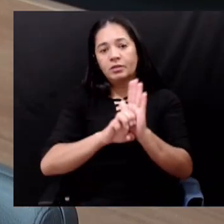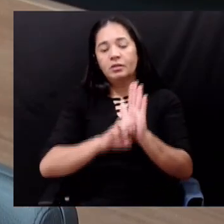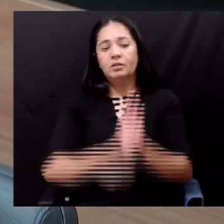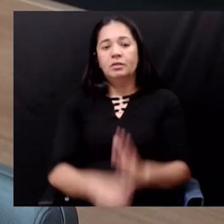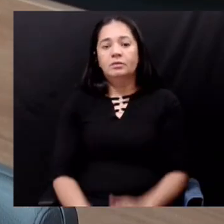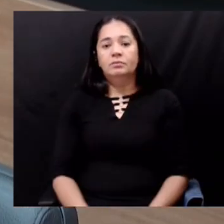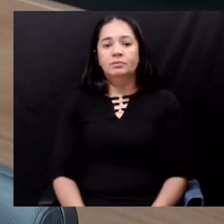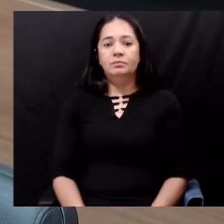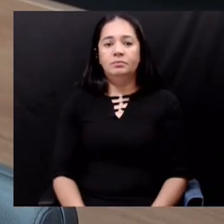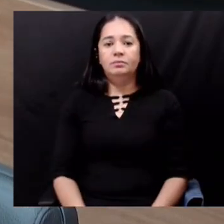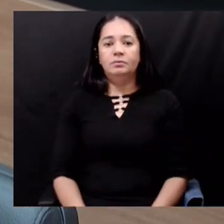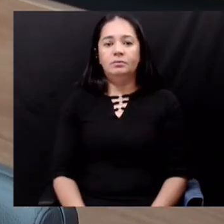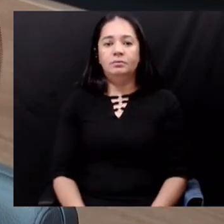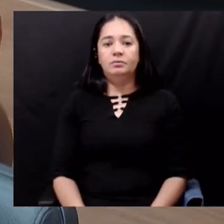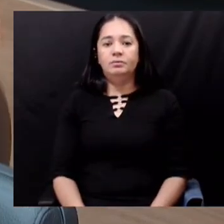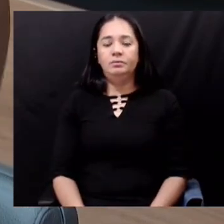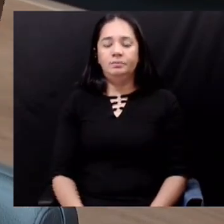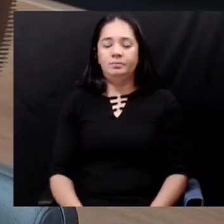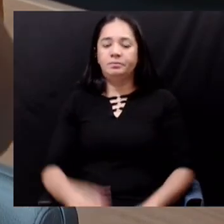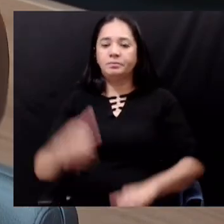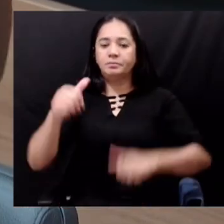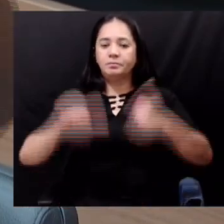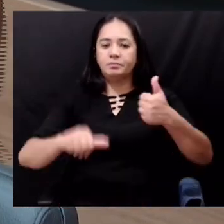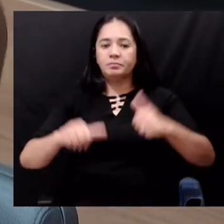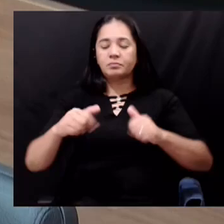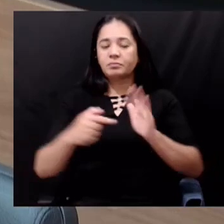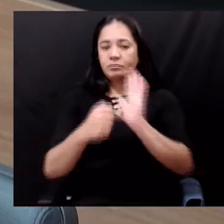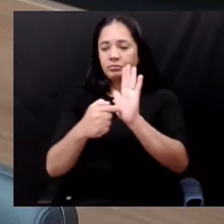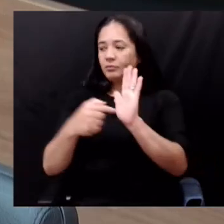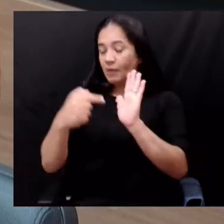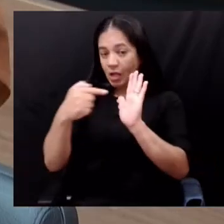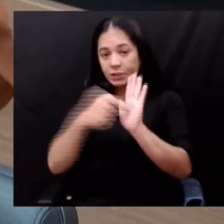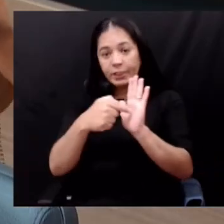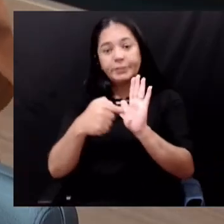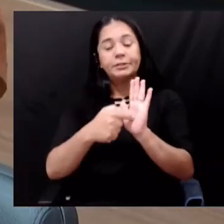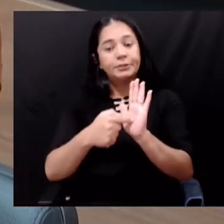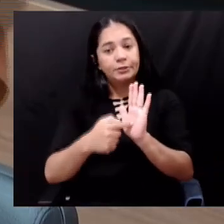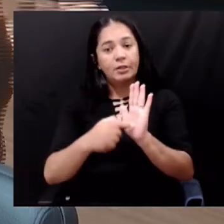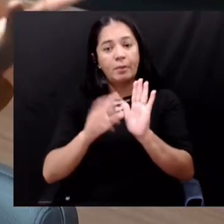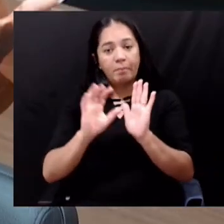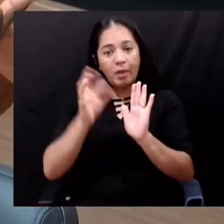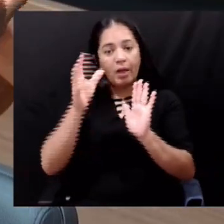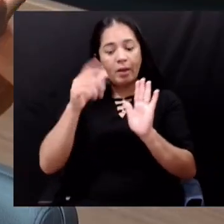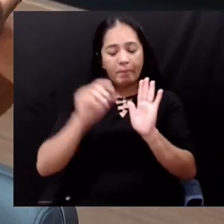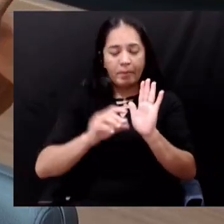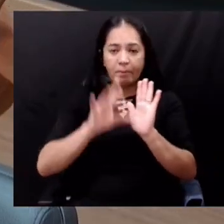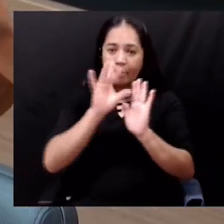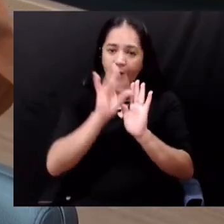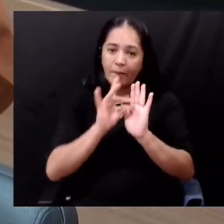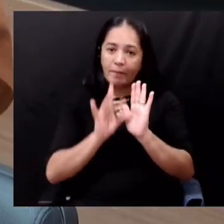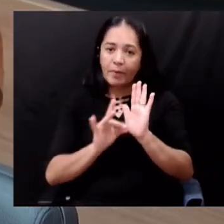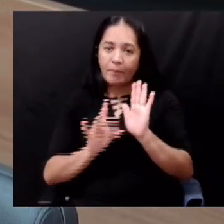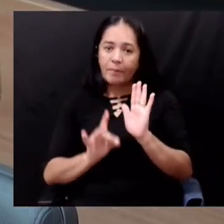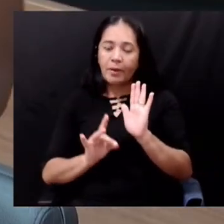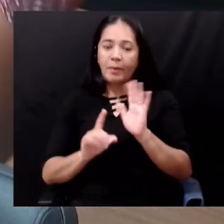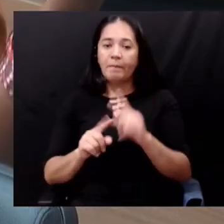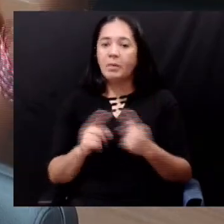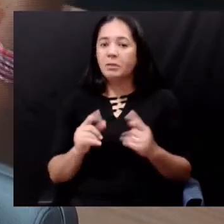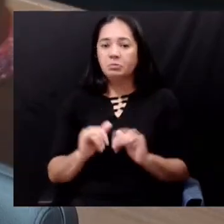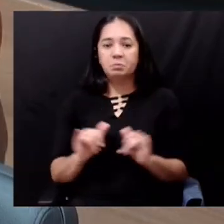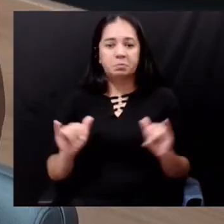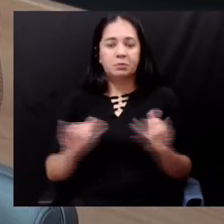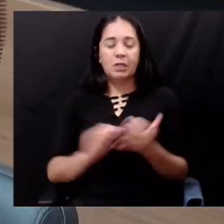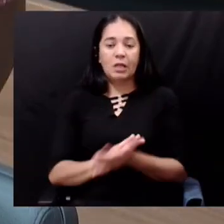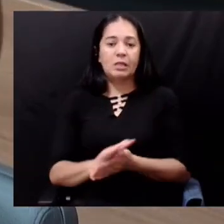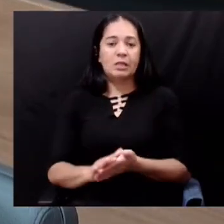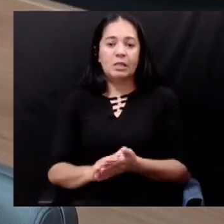para validar, né, para mostrar, olha, está aqui e acontece assim. Mas não diz também, não diz, pode ser, tem que